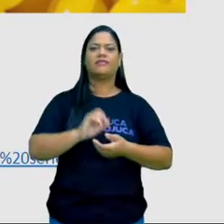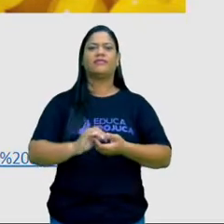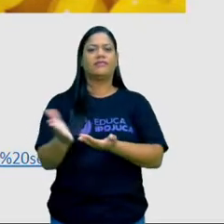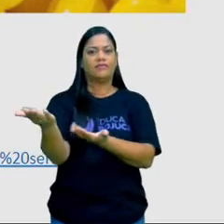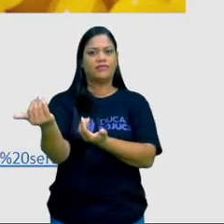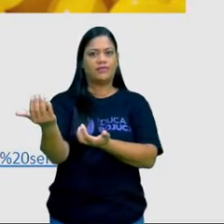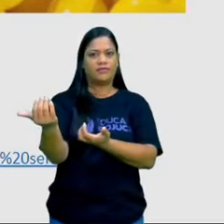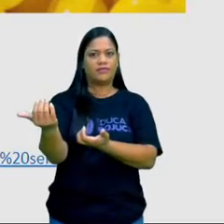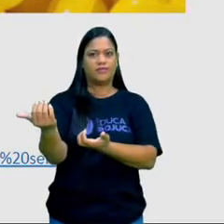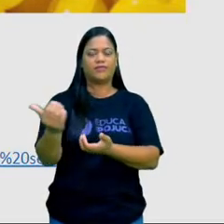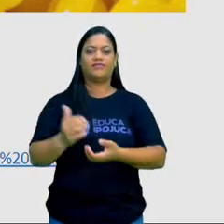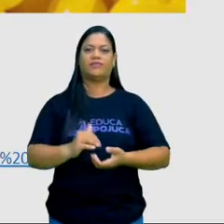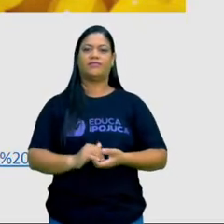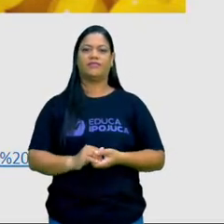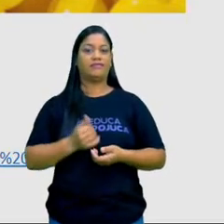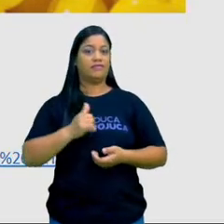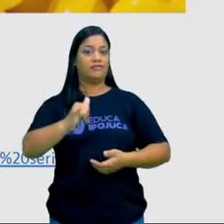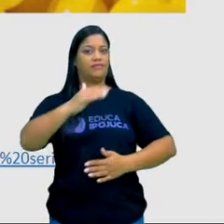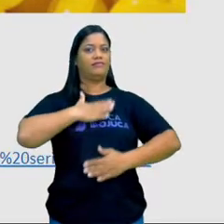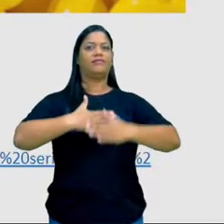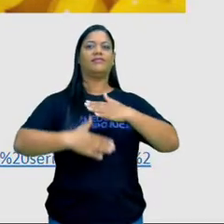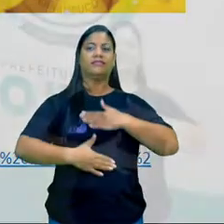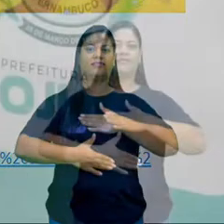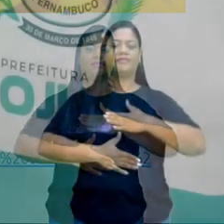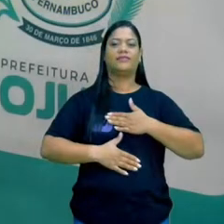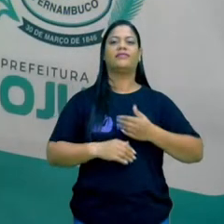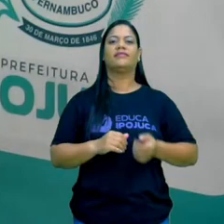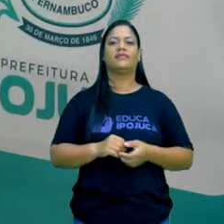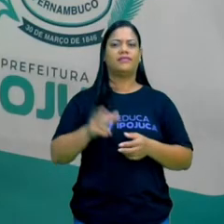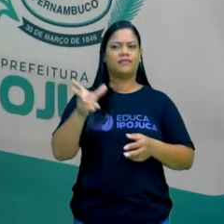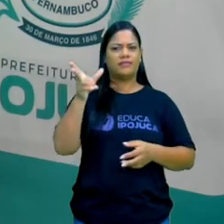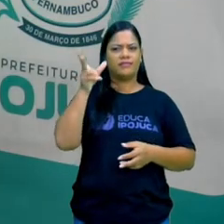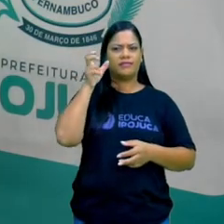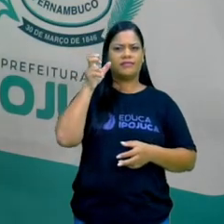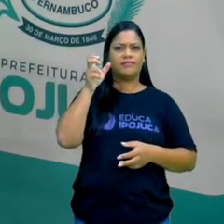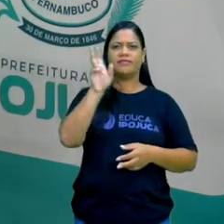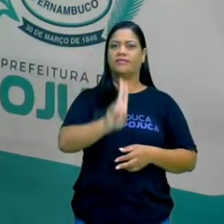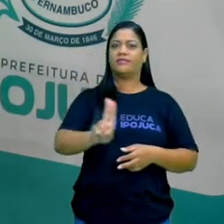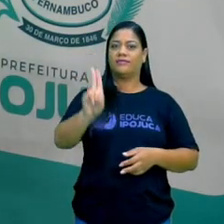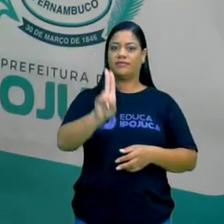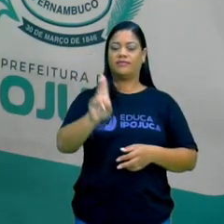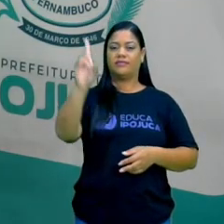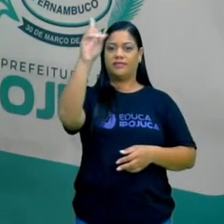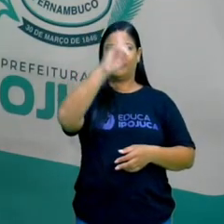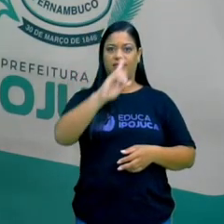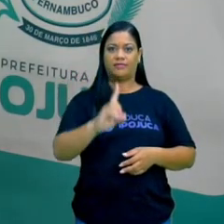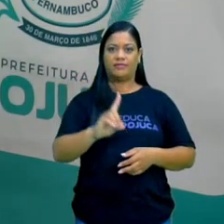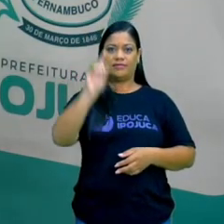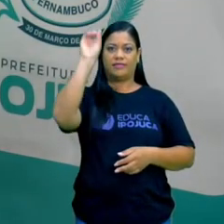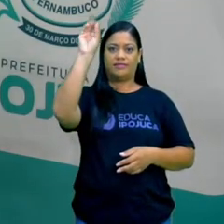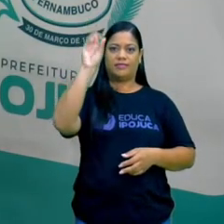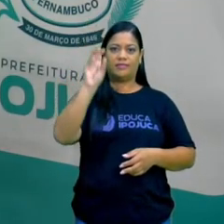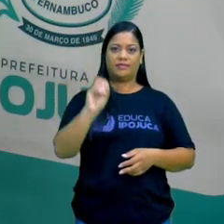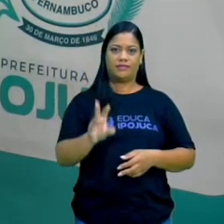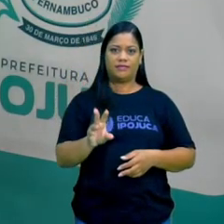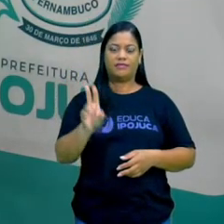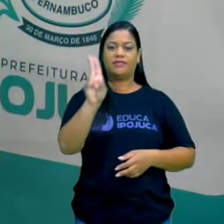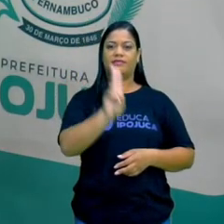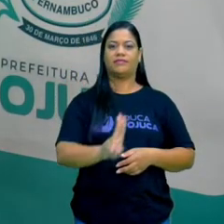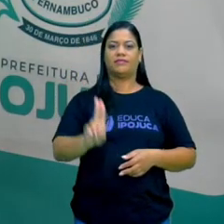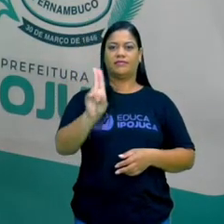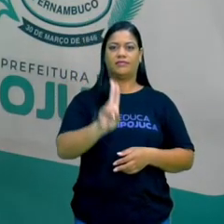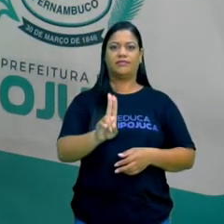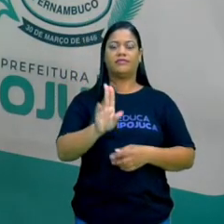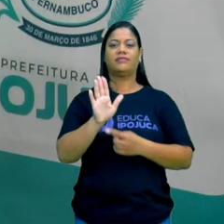e euforia. Vamos destacar aqui na parte do alerta, é muito usado o amarelo nos sinais de trânsito, né? As placas que